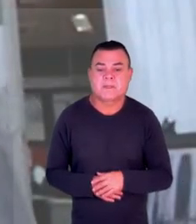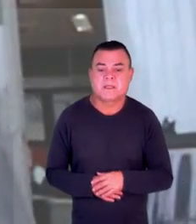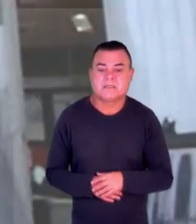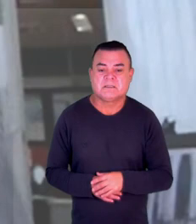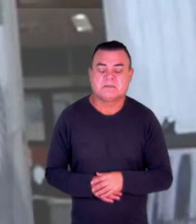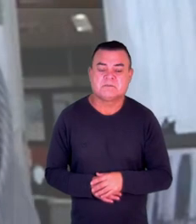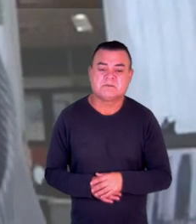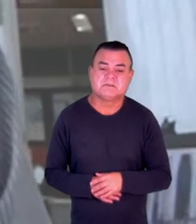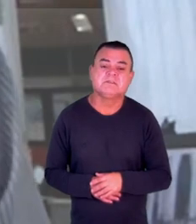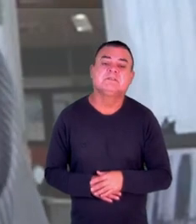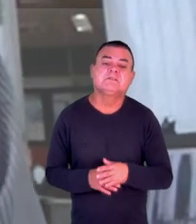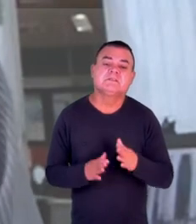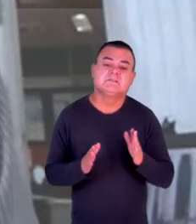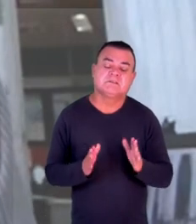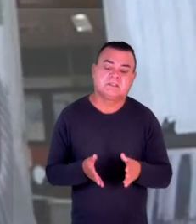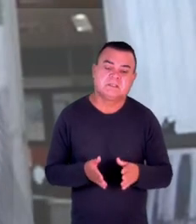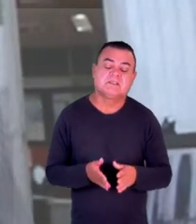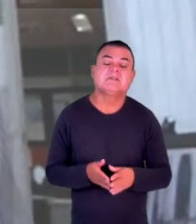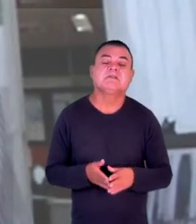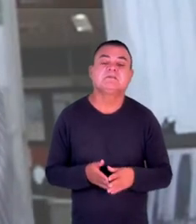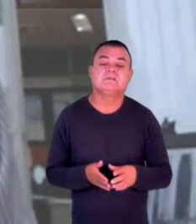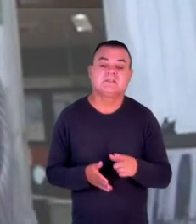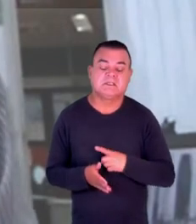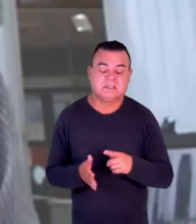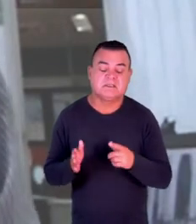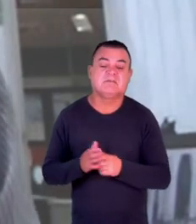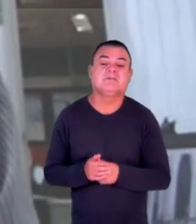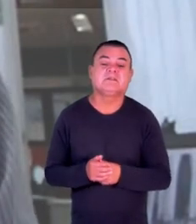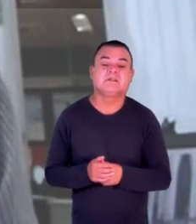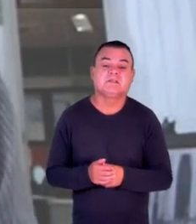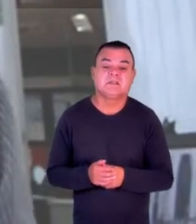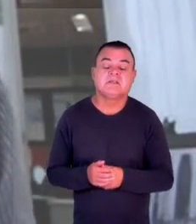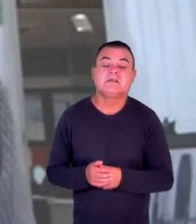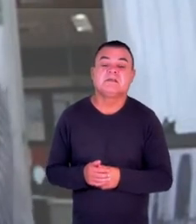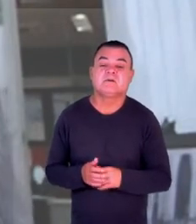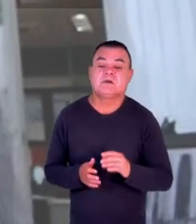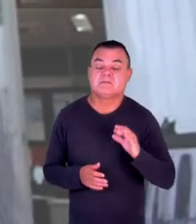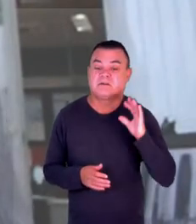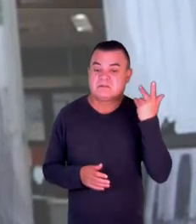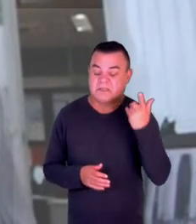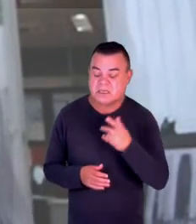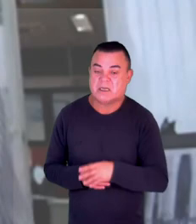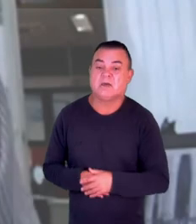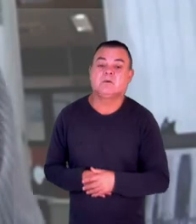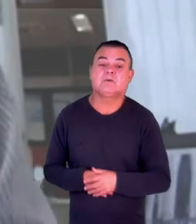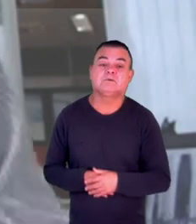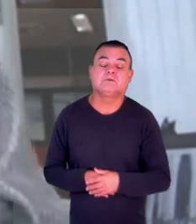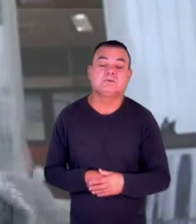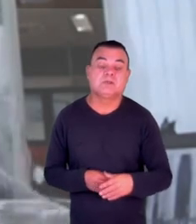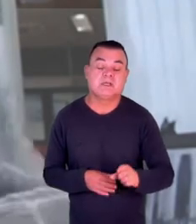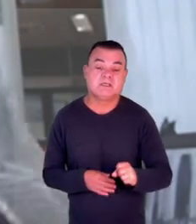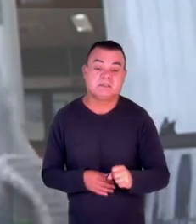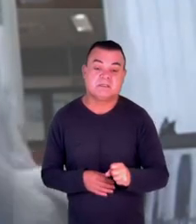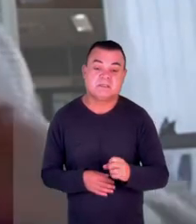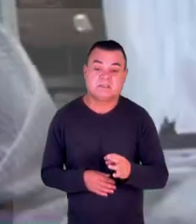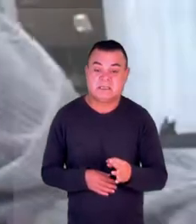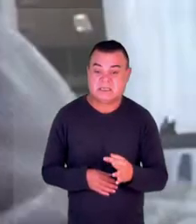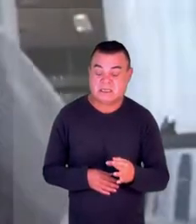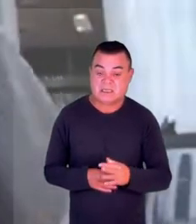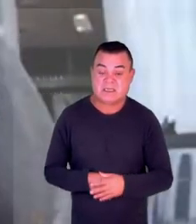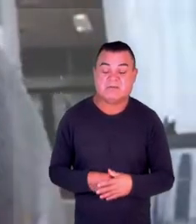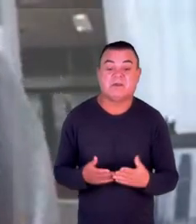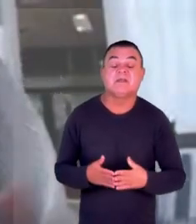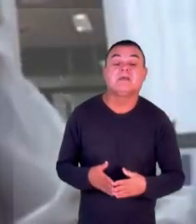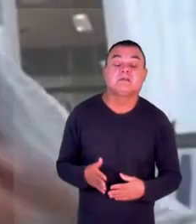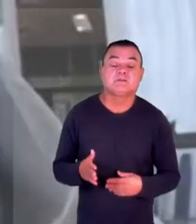manifestação decisão do supremo tribunal federal falando do anatocismo né da ilegalidade da cobrança de juros sobre